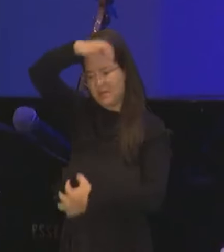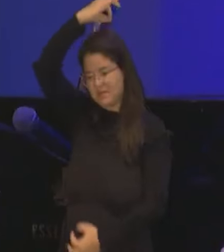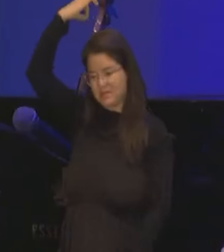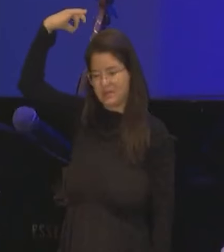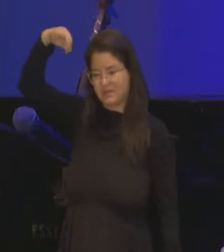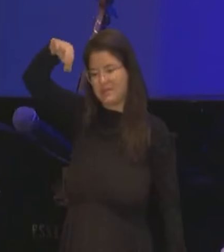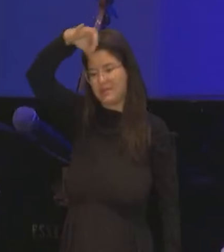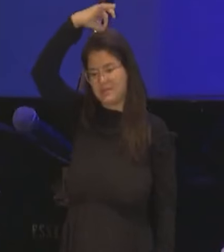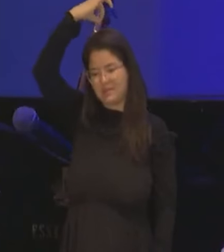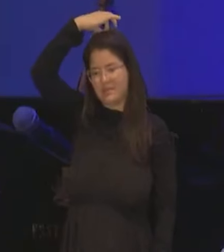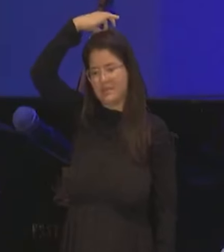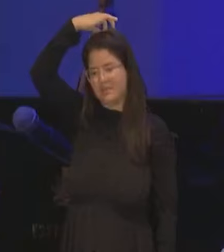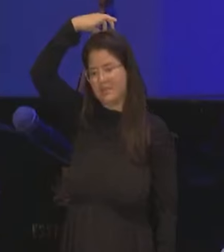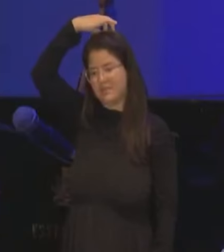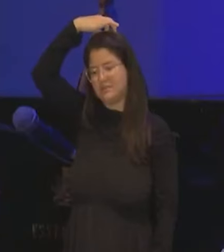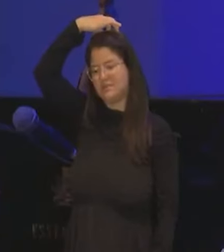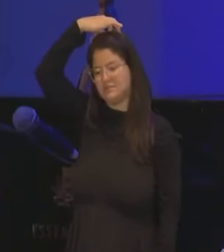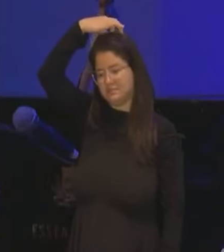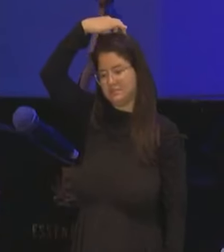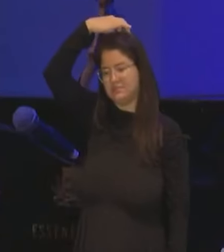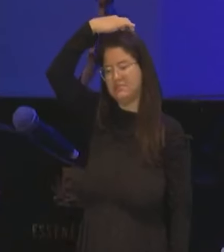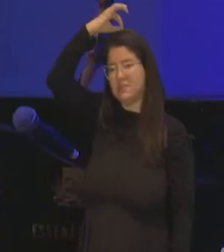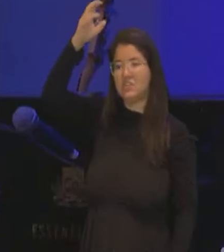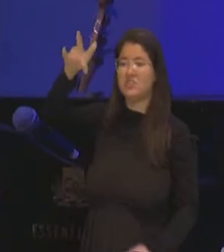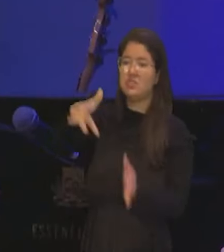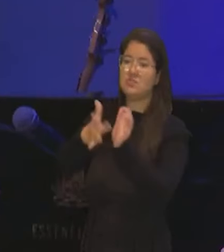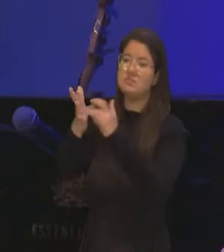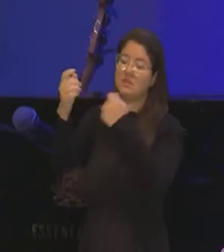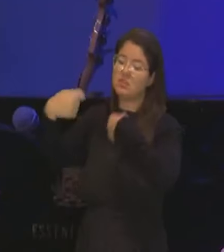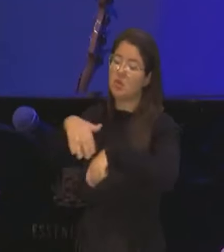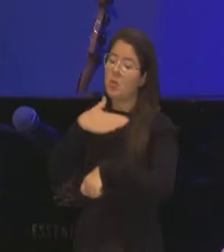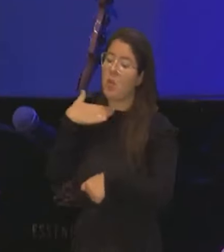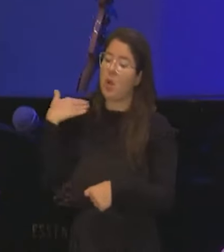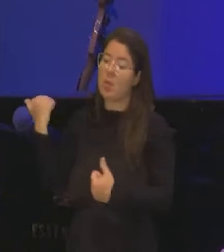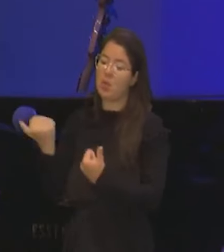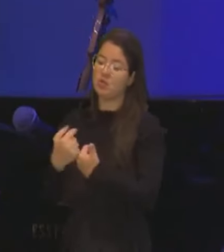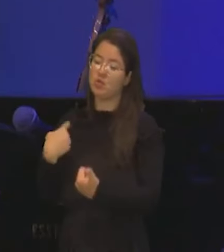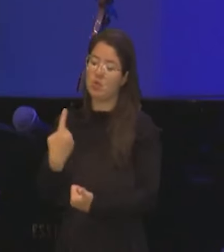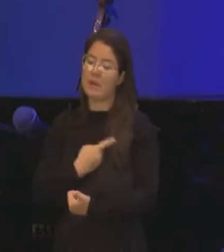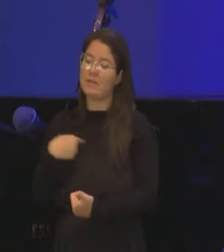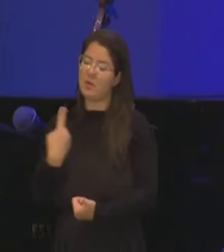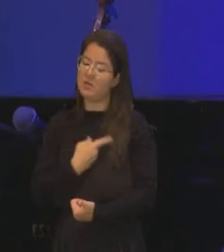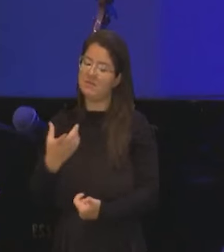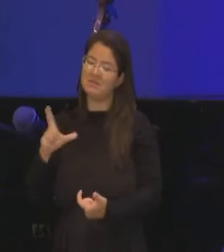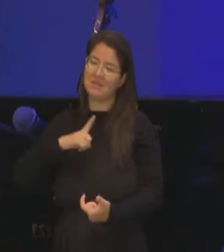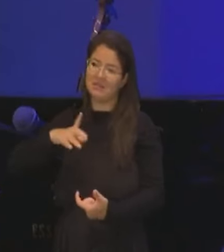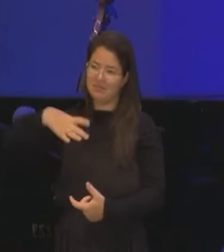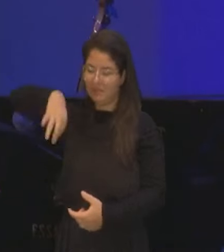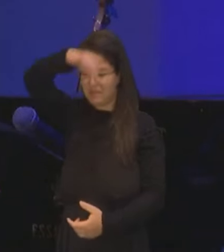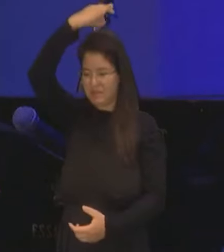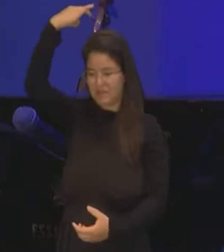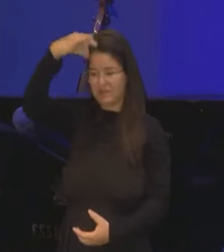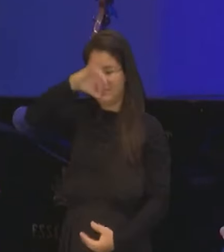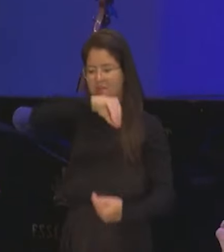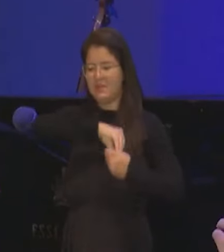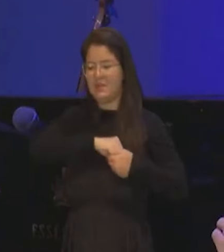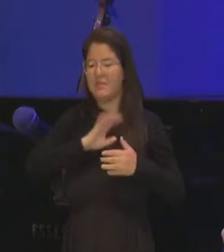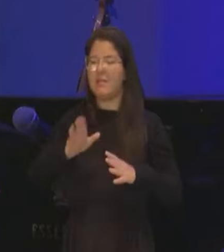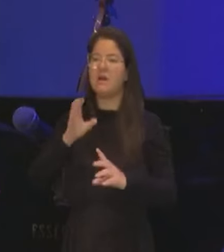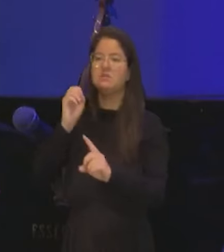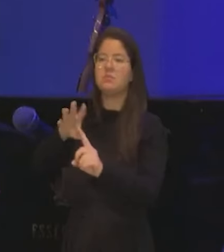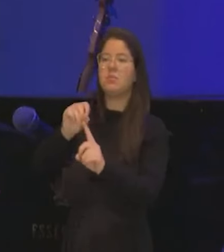convém que eu vá para que Ele venha. Mas o profeta Ezequiel já